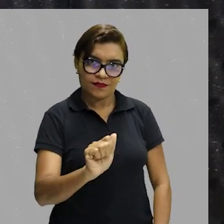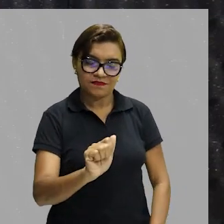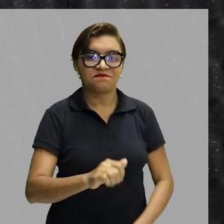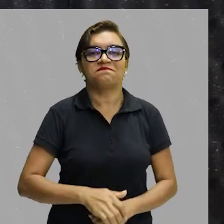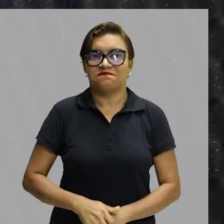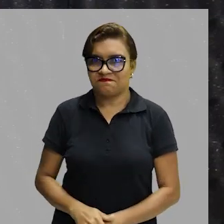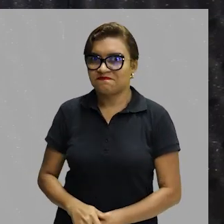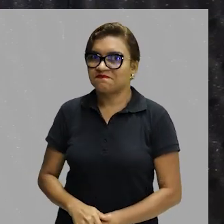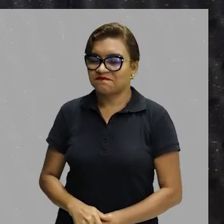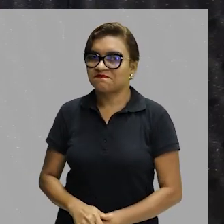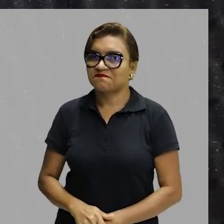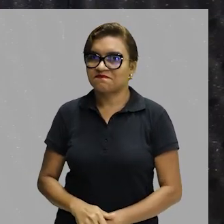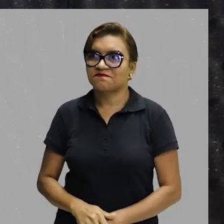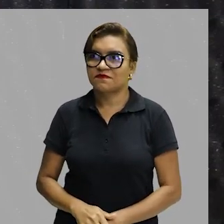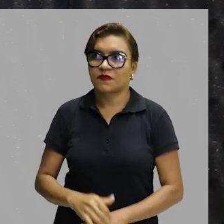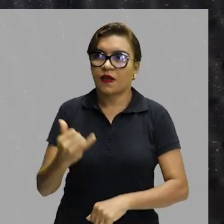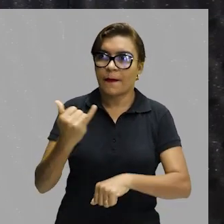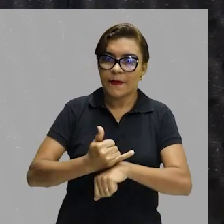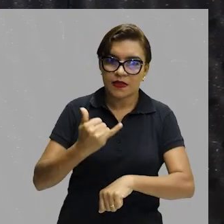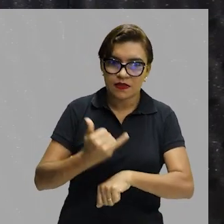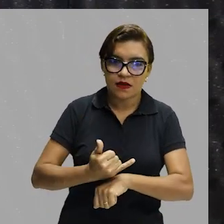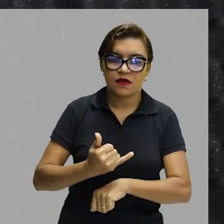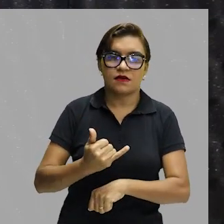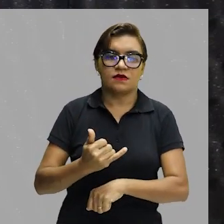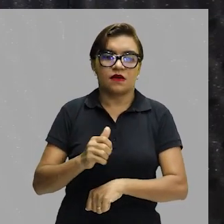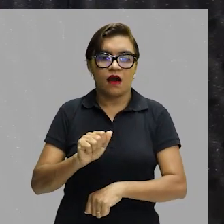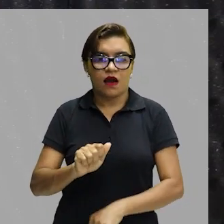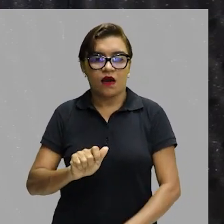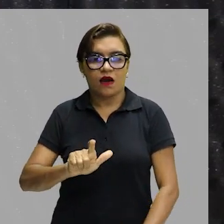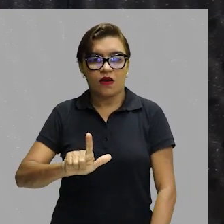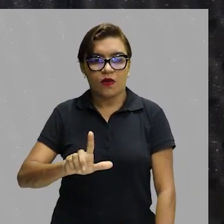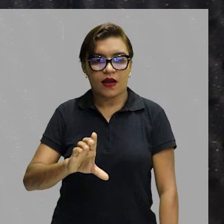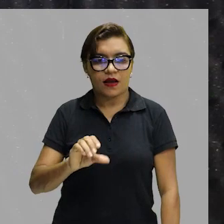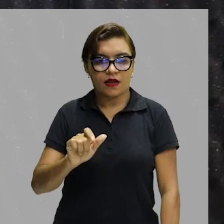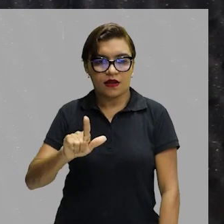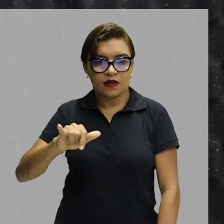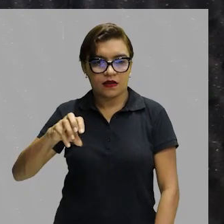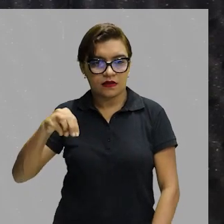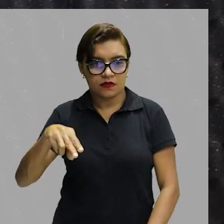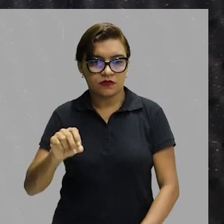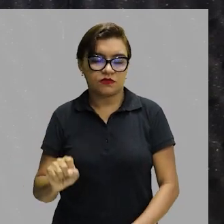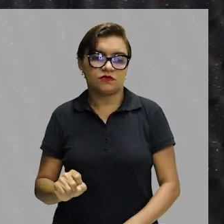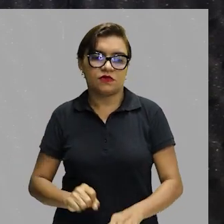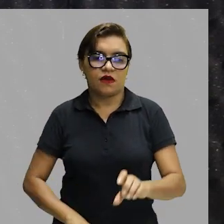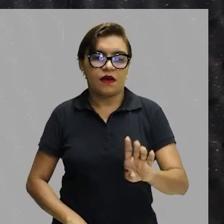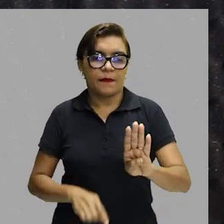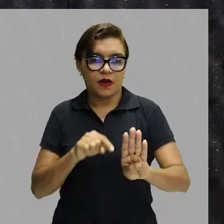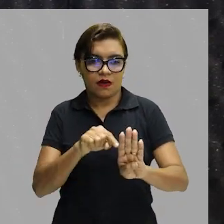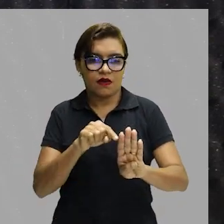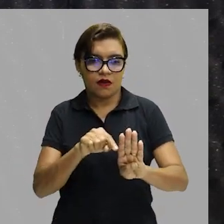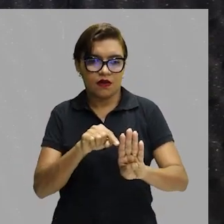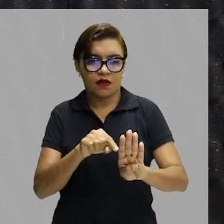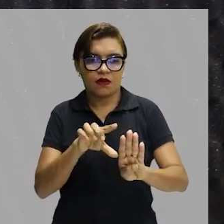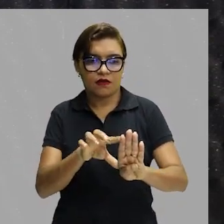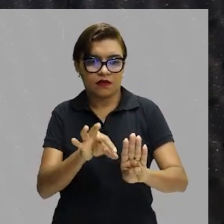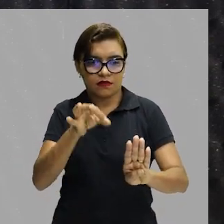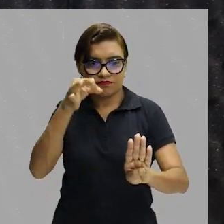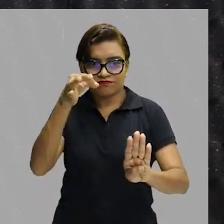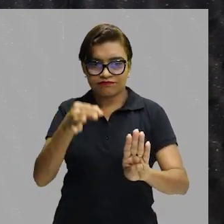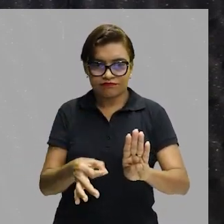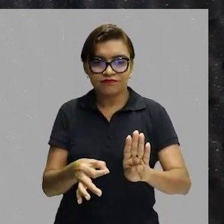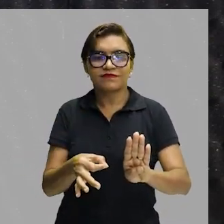Então, metais alcalinos, família 1A. Ok? Fizemos a distribuição eletrônica e